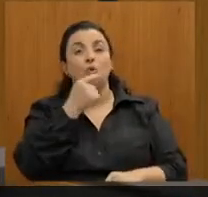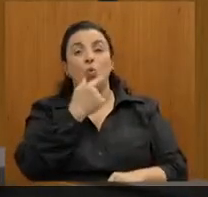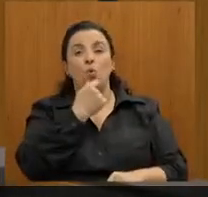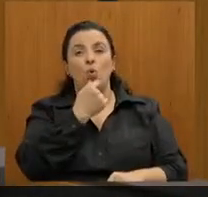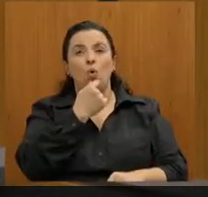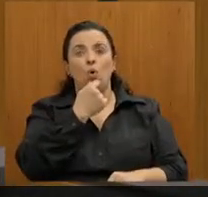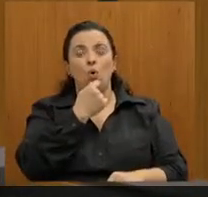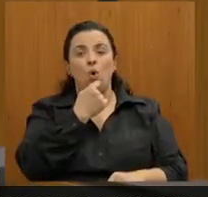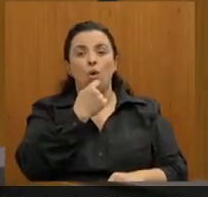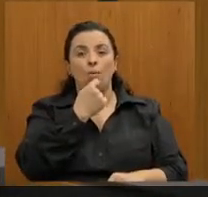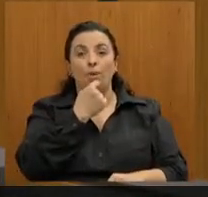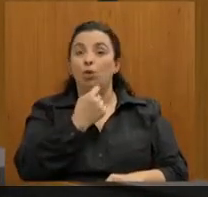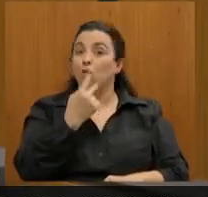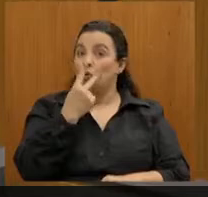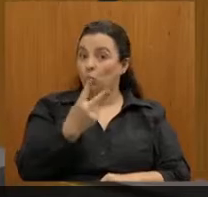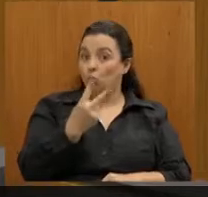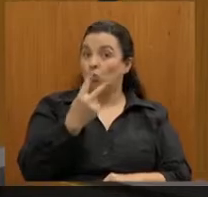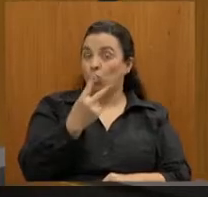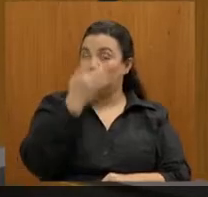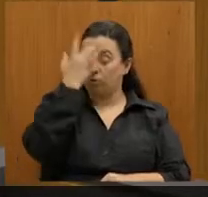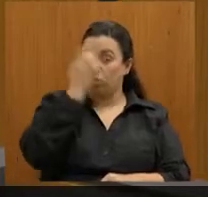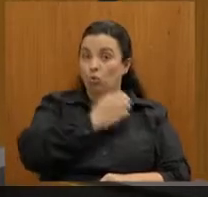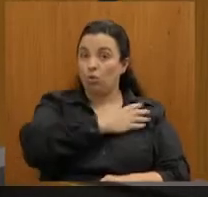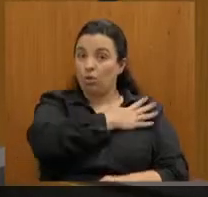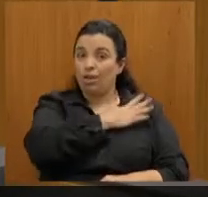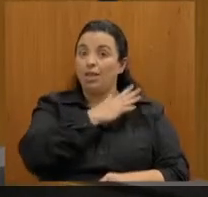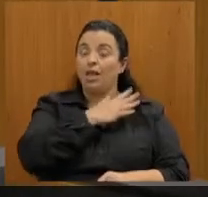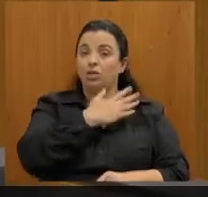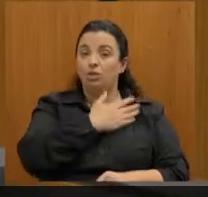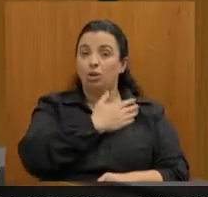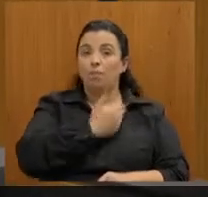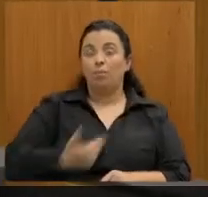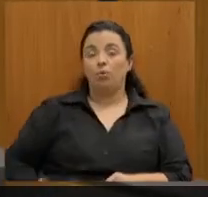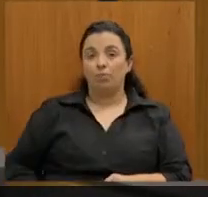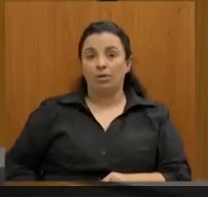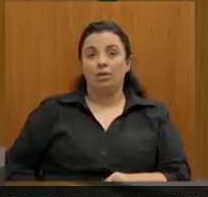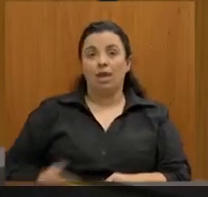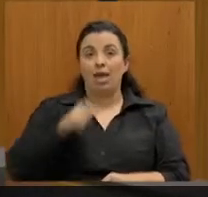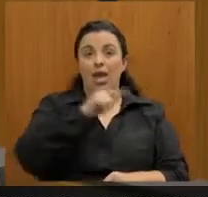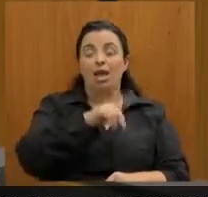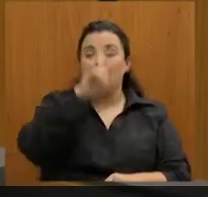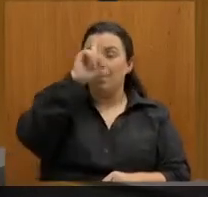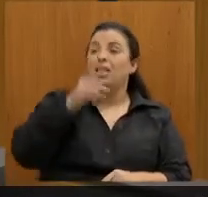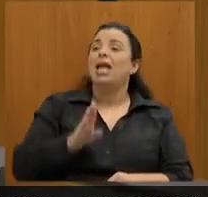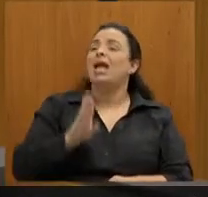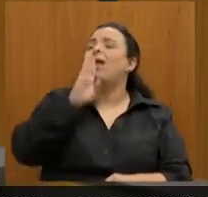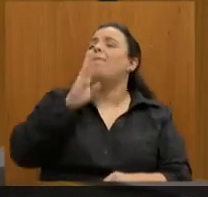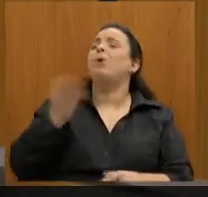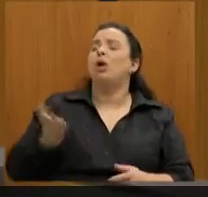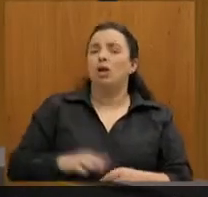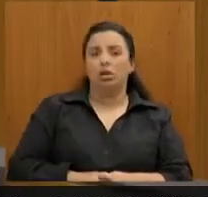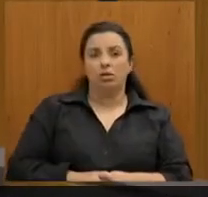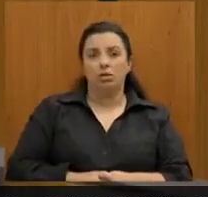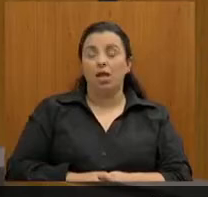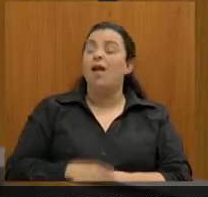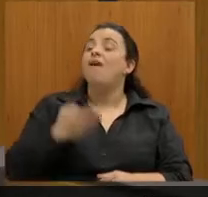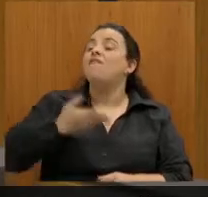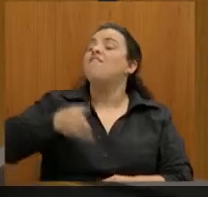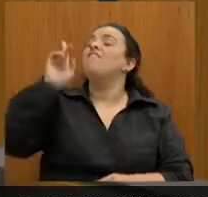duas autoridades públicas Cala a boca não dá estudar